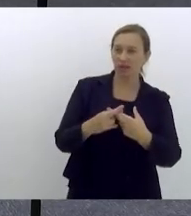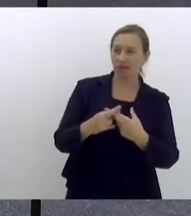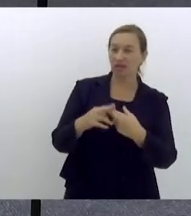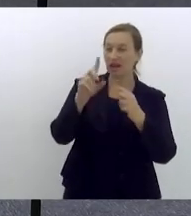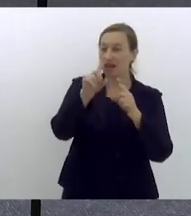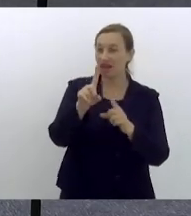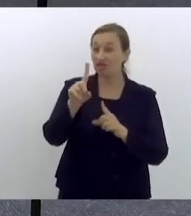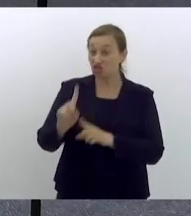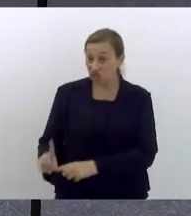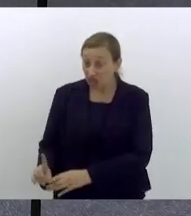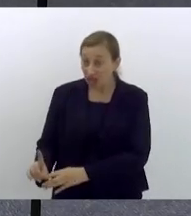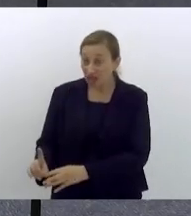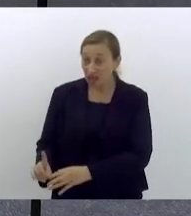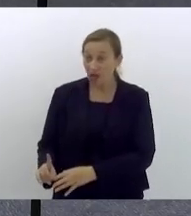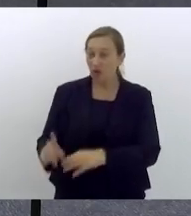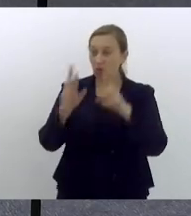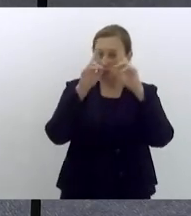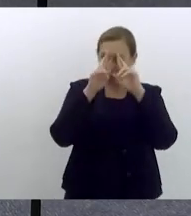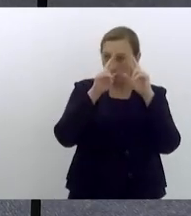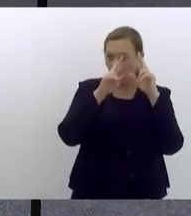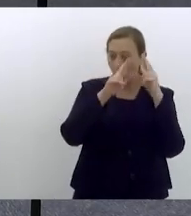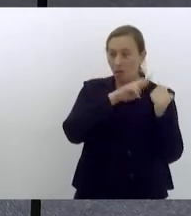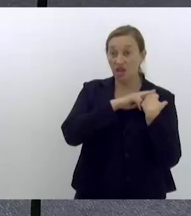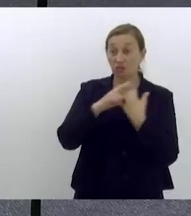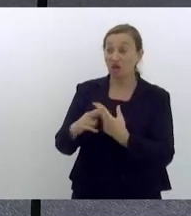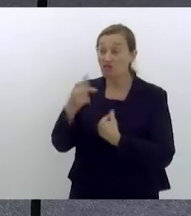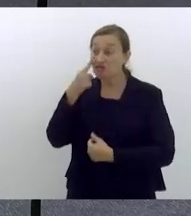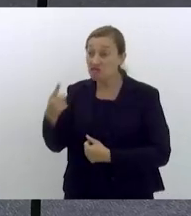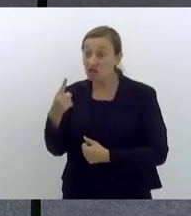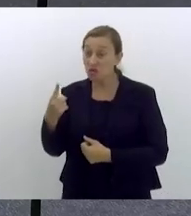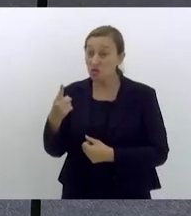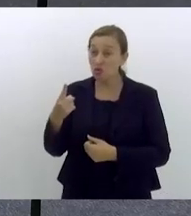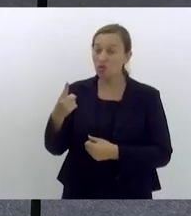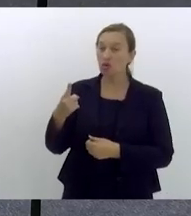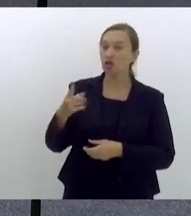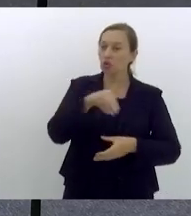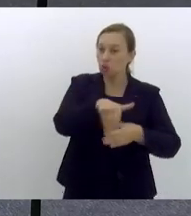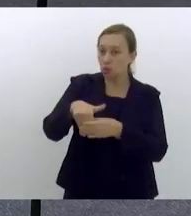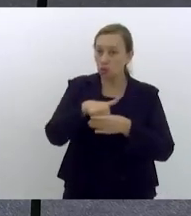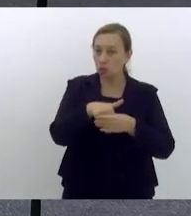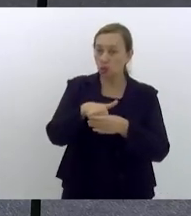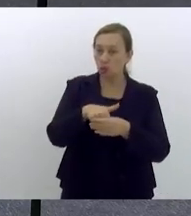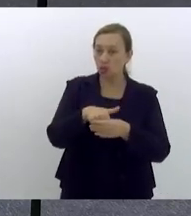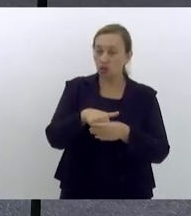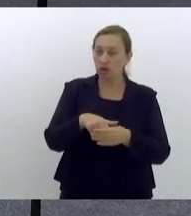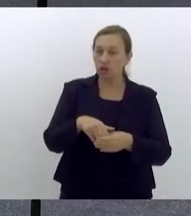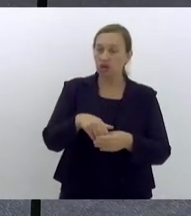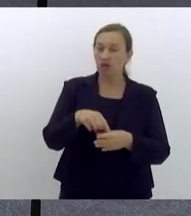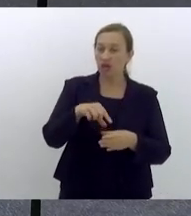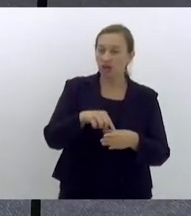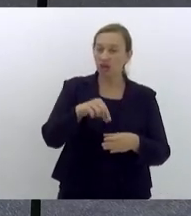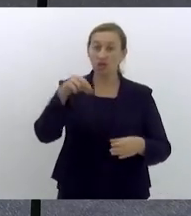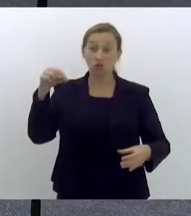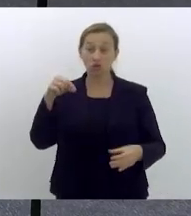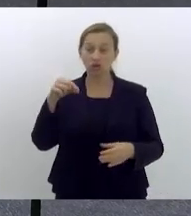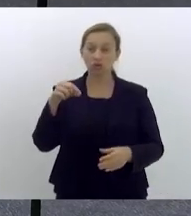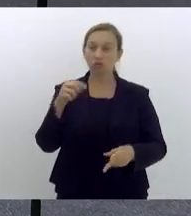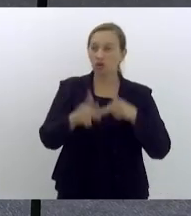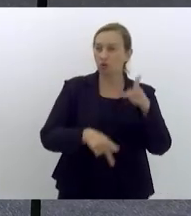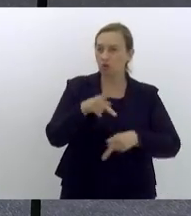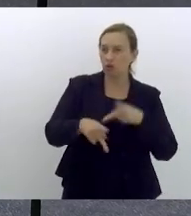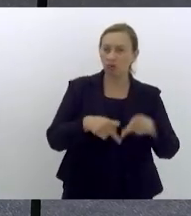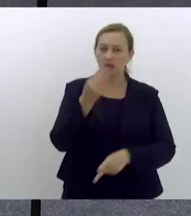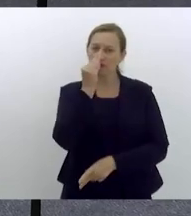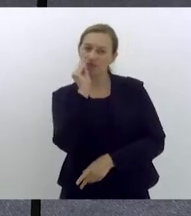com responsabilidade viu que o candidato que foi eleito pelos votos do bolsonarismo estava fazendo esculachando